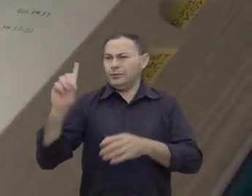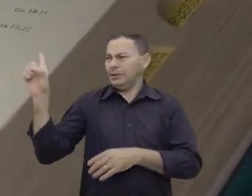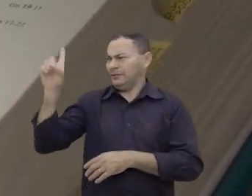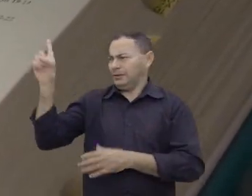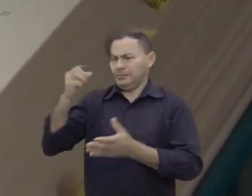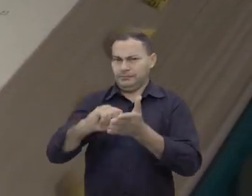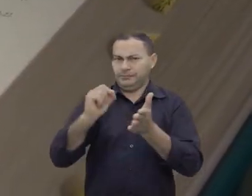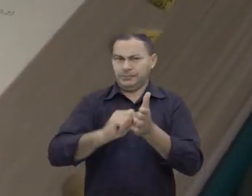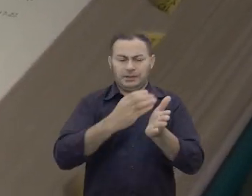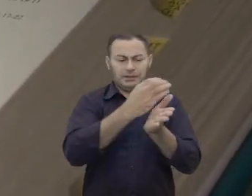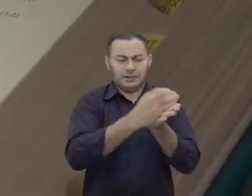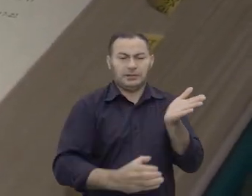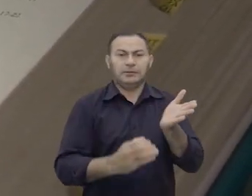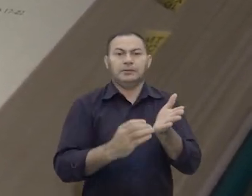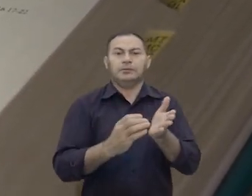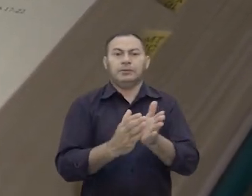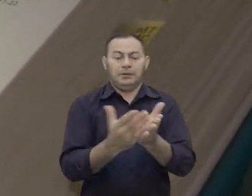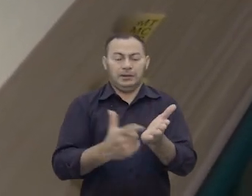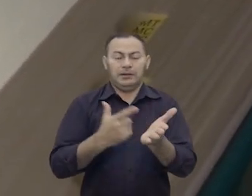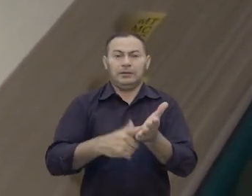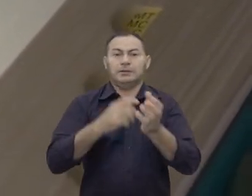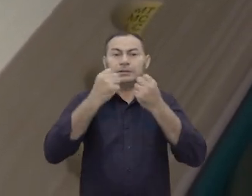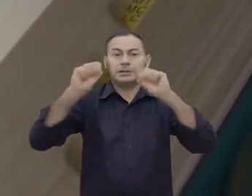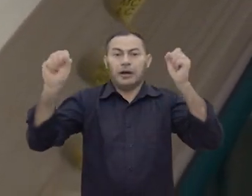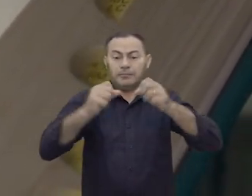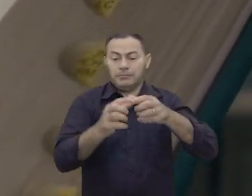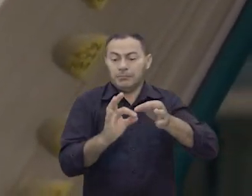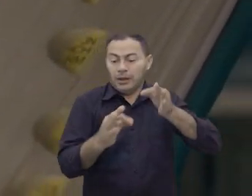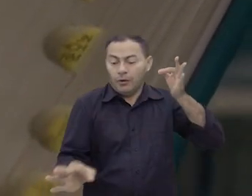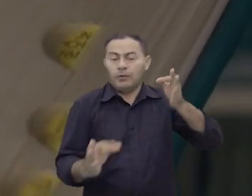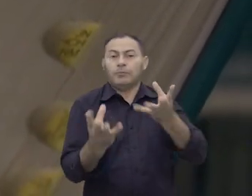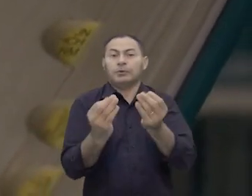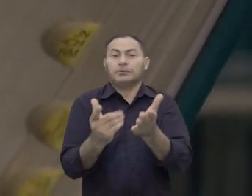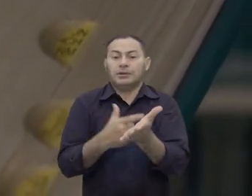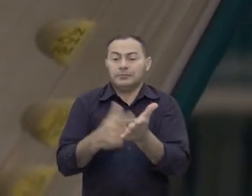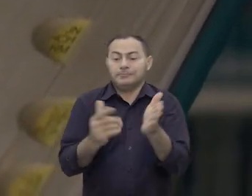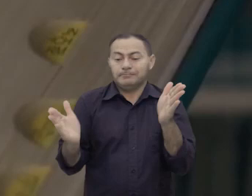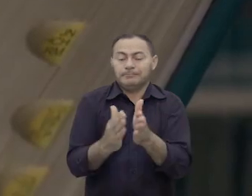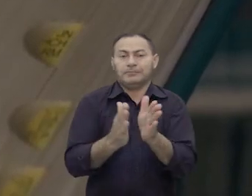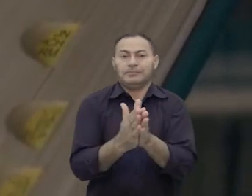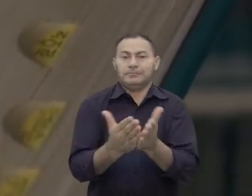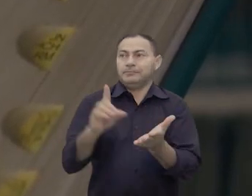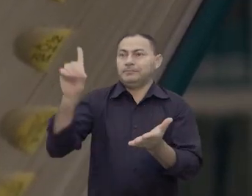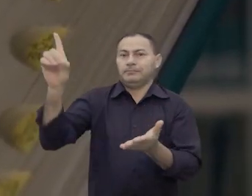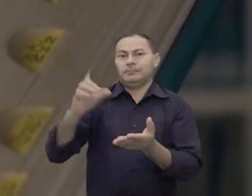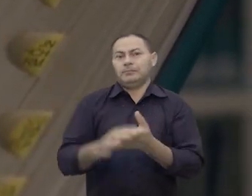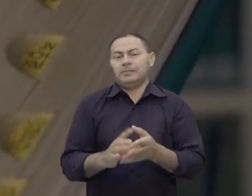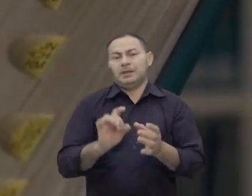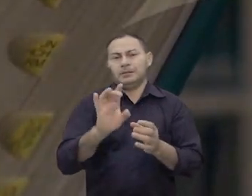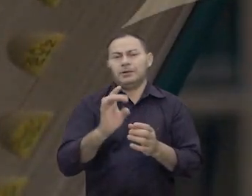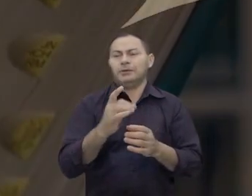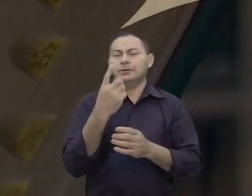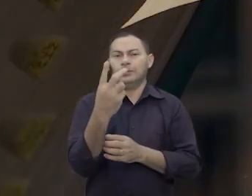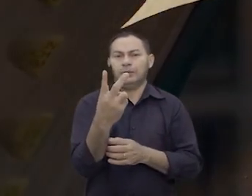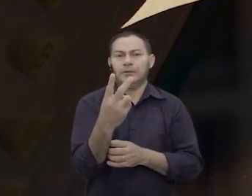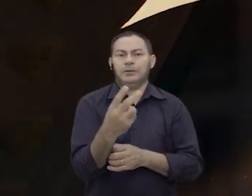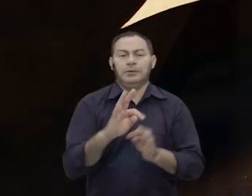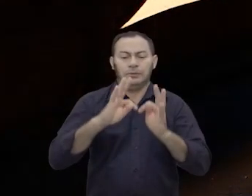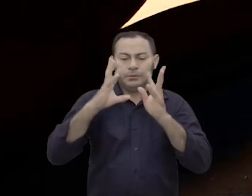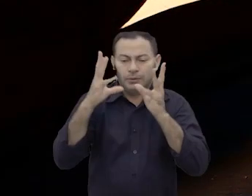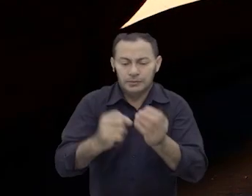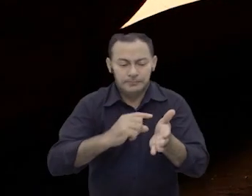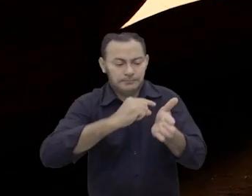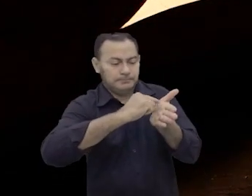como muitos acham. Esse capítulo do livro de Salmos é maior do que muitos livros pequenos da Bíblia. Com exceção de